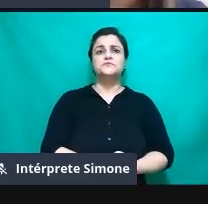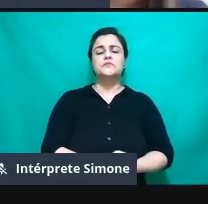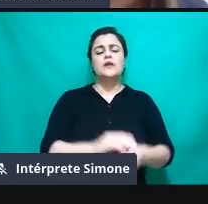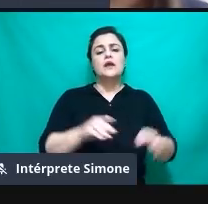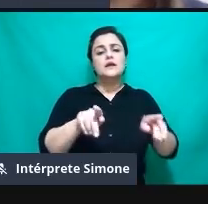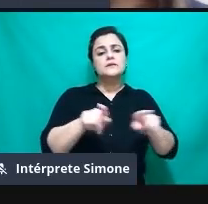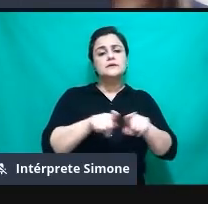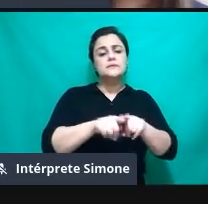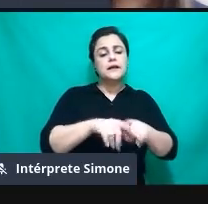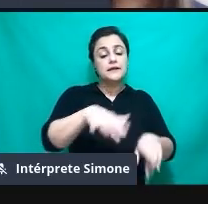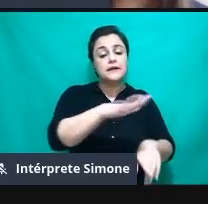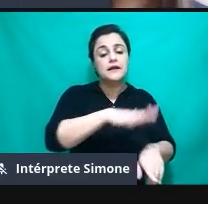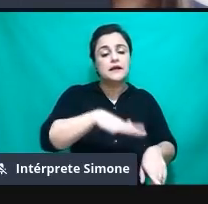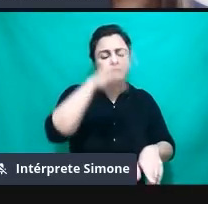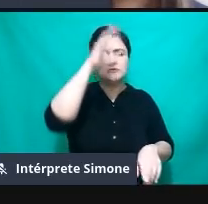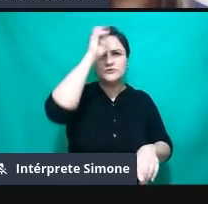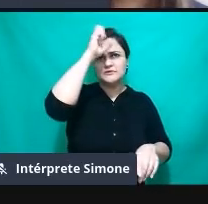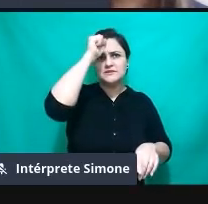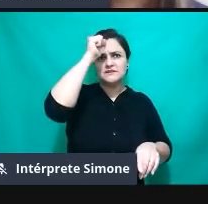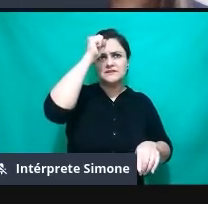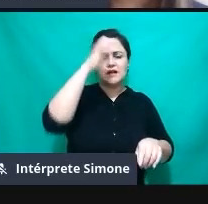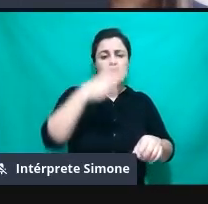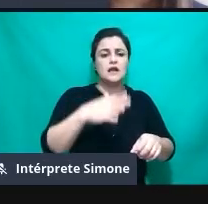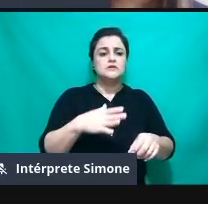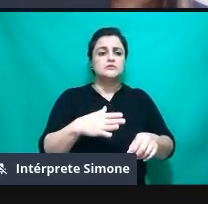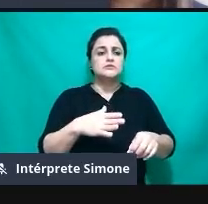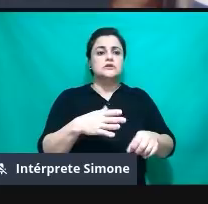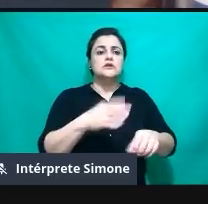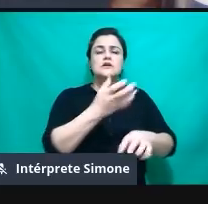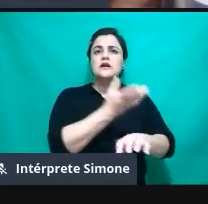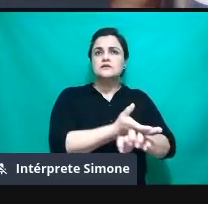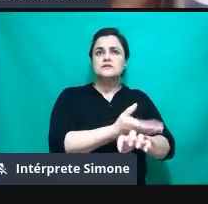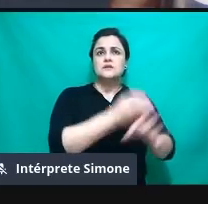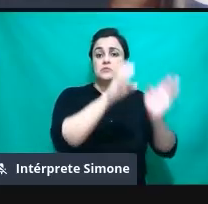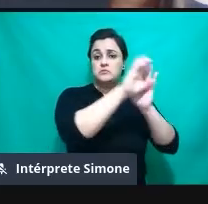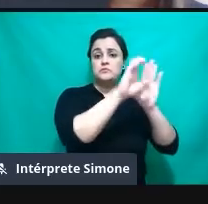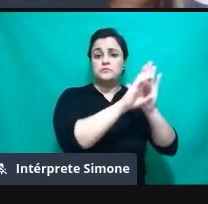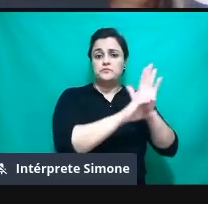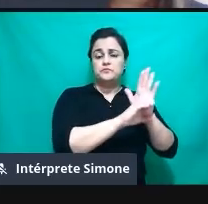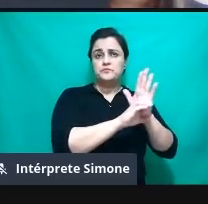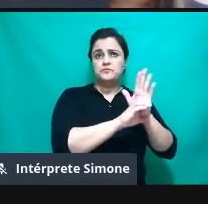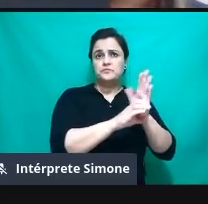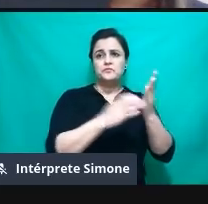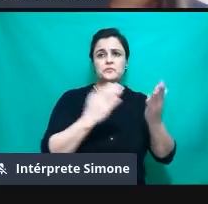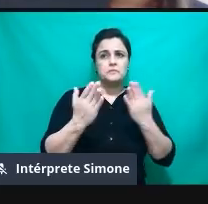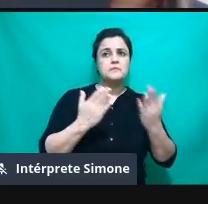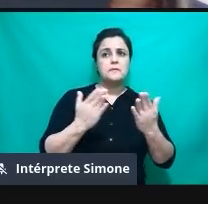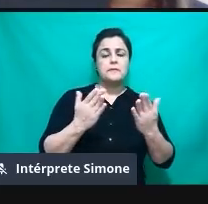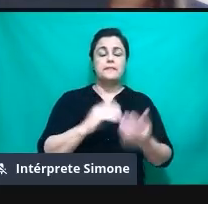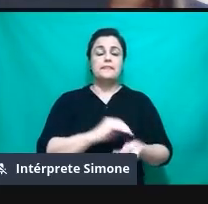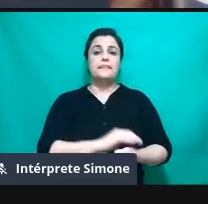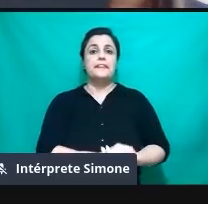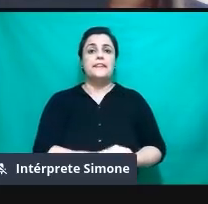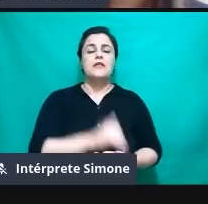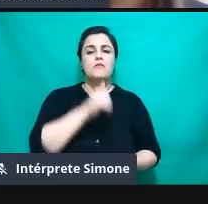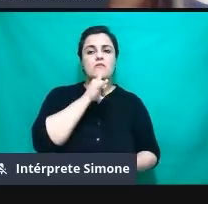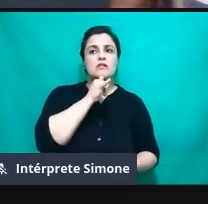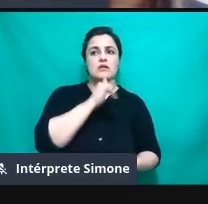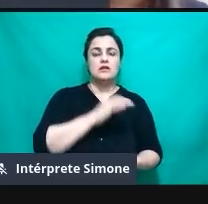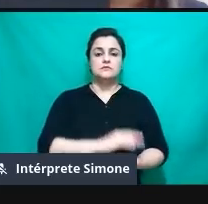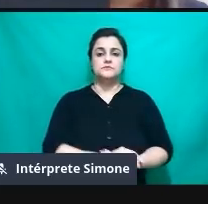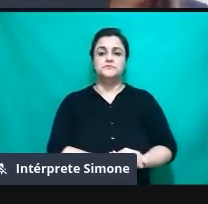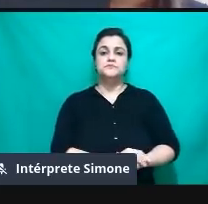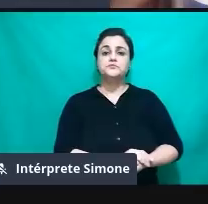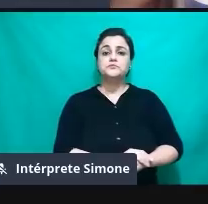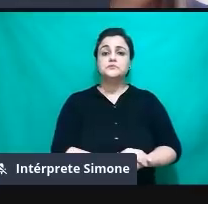atuação. E aí, a primeira pergunta, e claro que todos os professores, né, já fizeram essa pergunta, e também